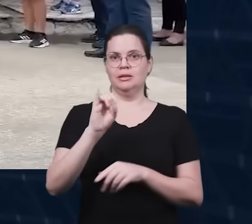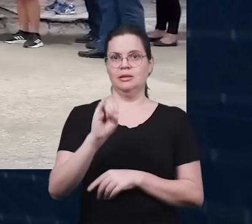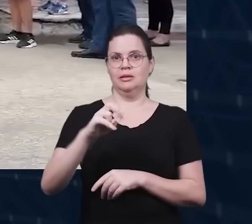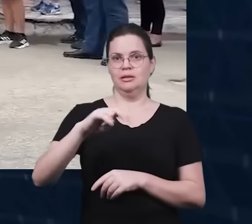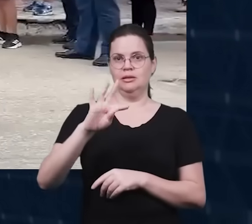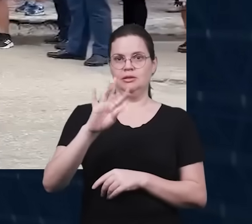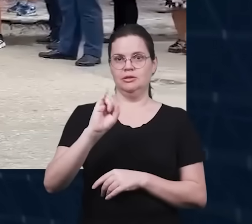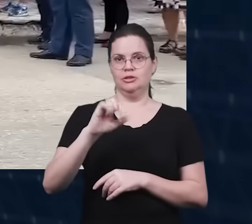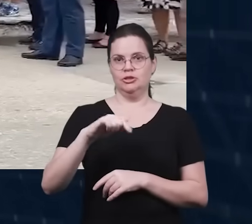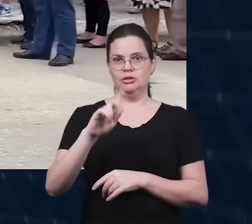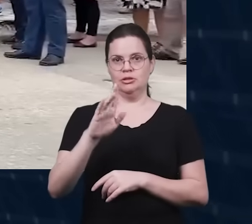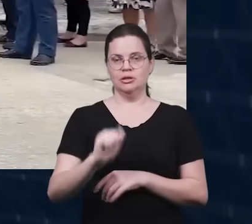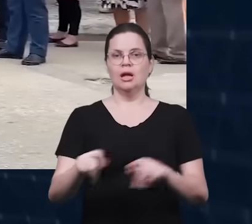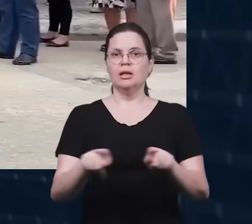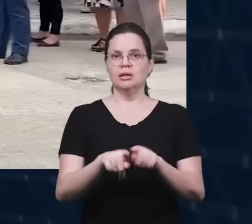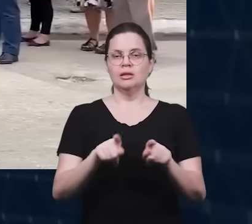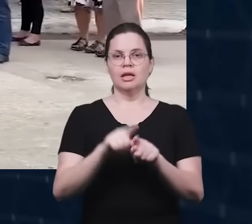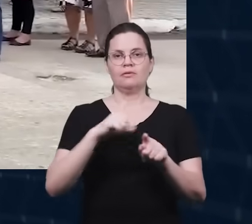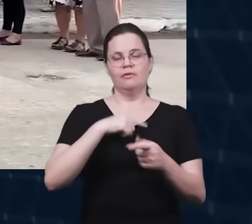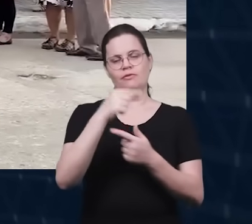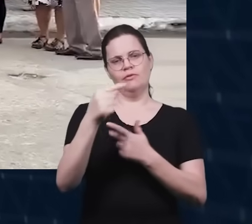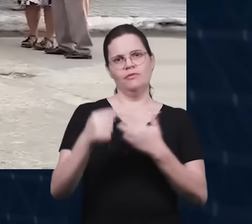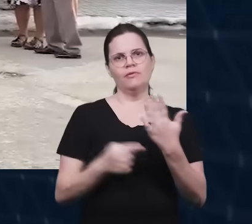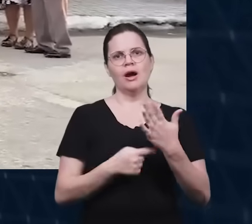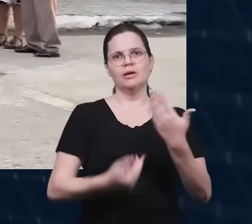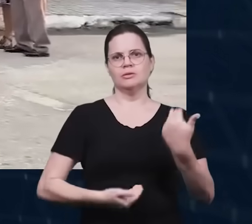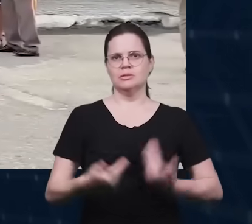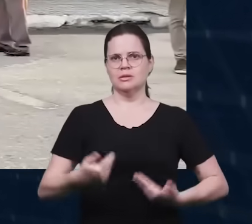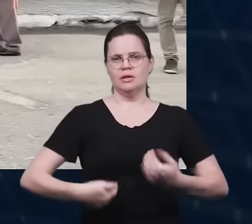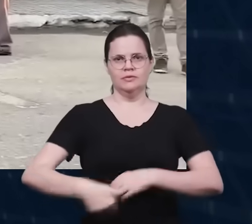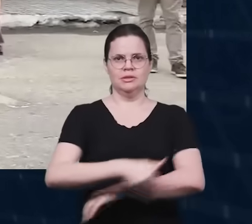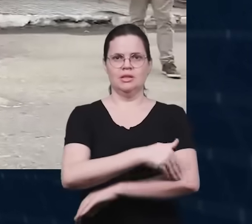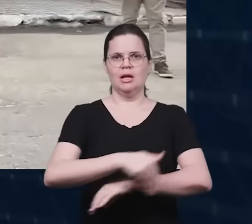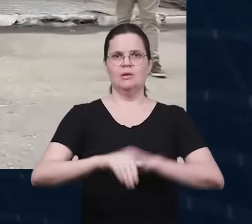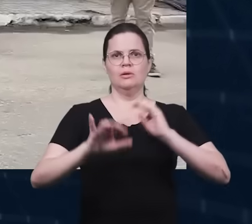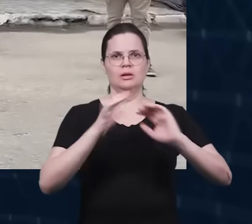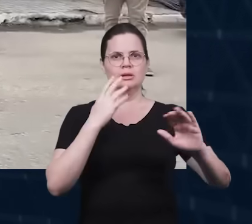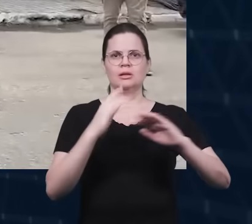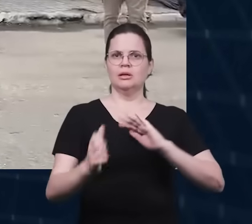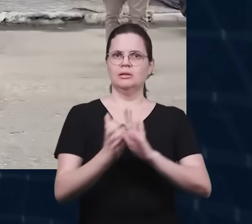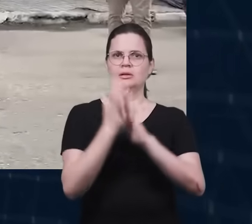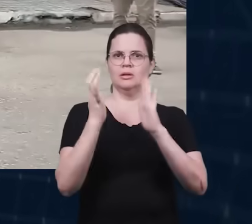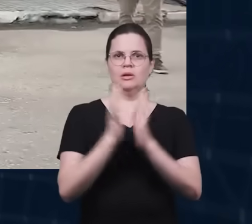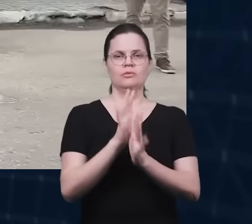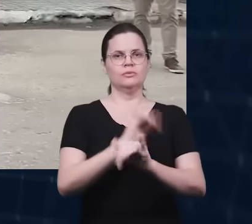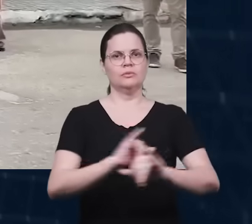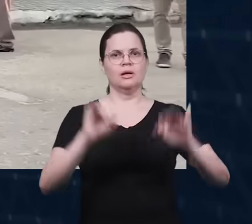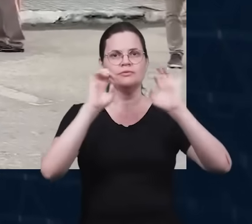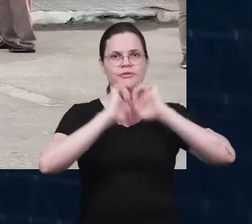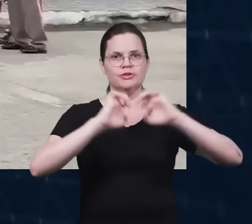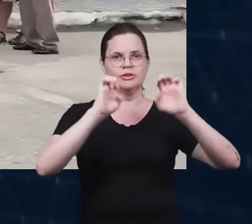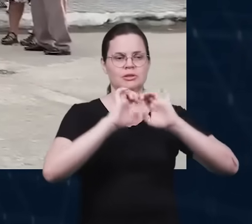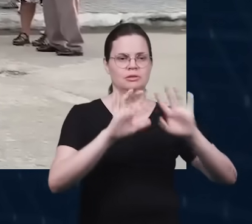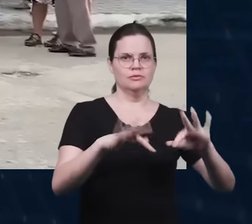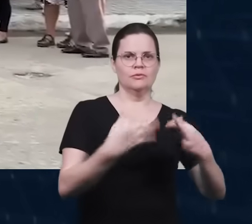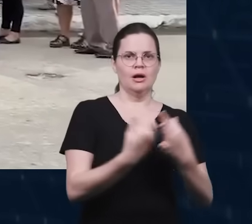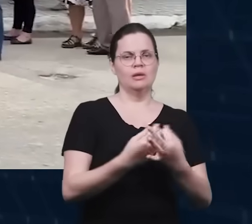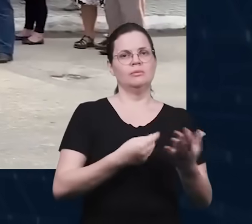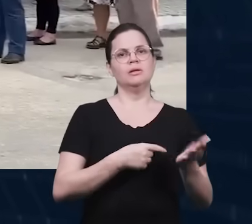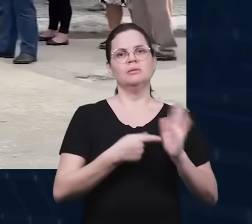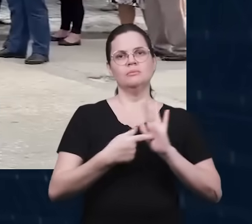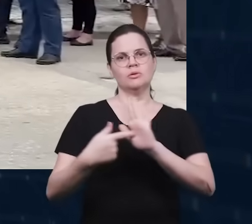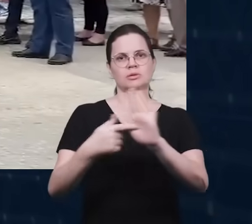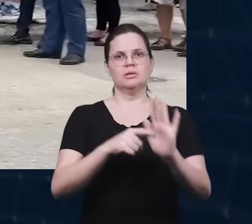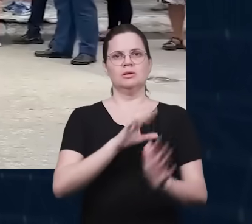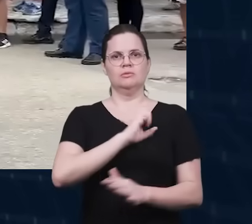grande grupo de irmãos da região de Angra dos Reis que saíram pelas ruas louvando ao Senhor, alcançando vidas, evangelizando famílias e levando o amor de Deus